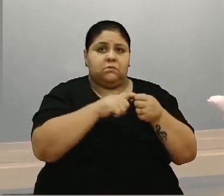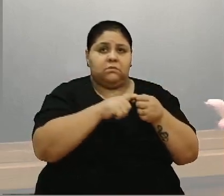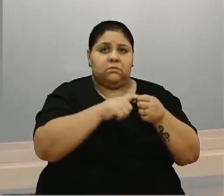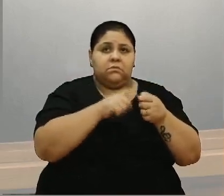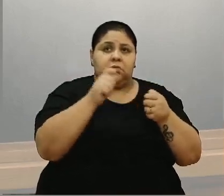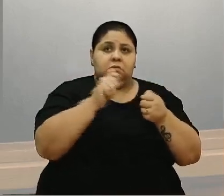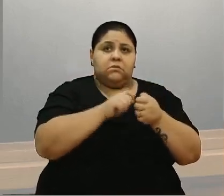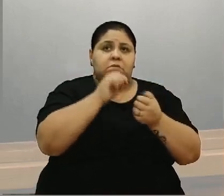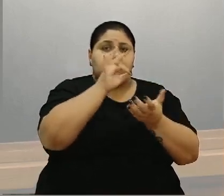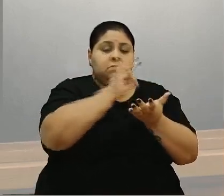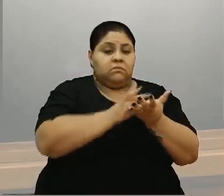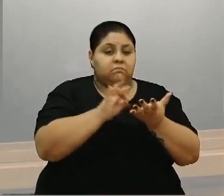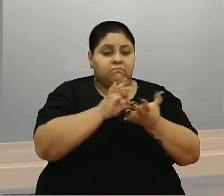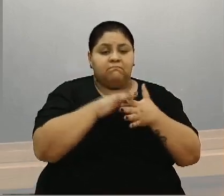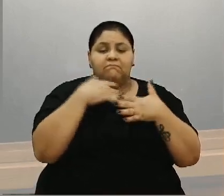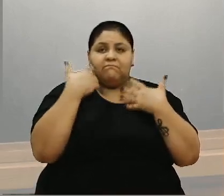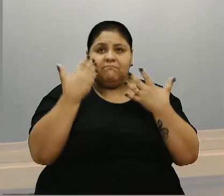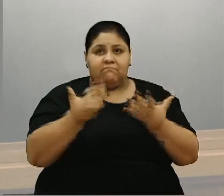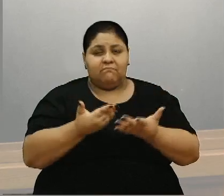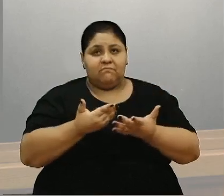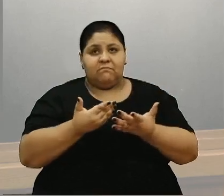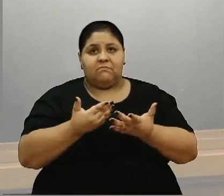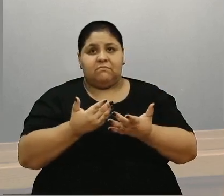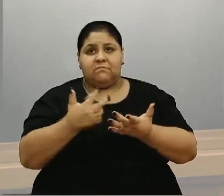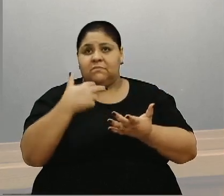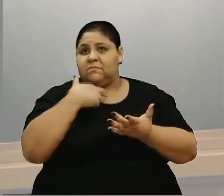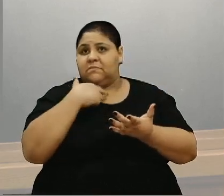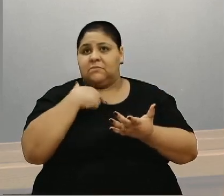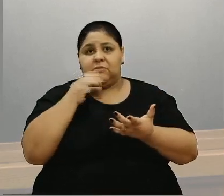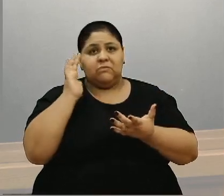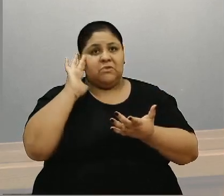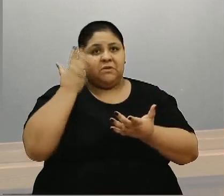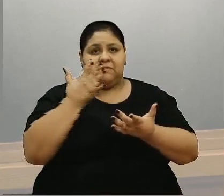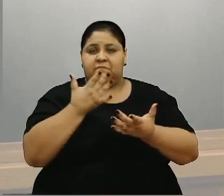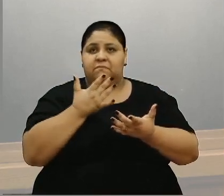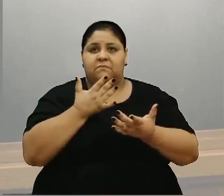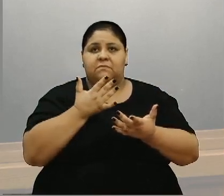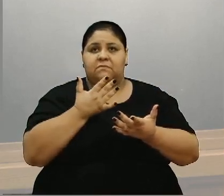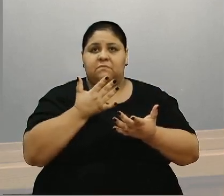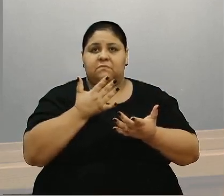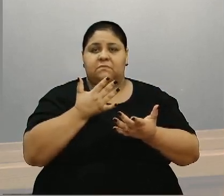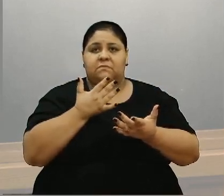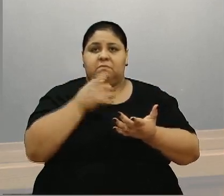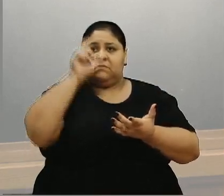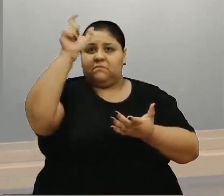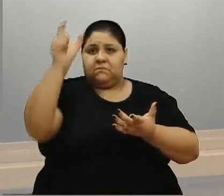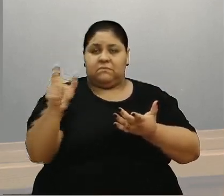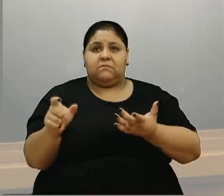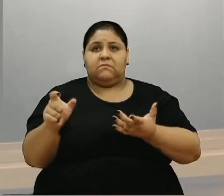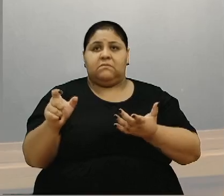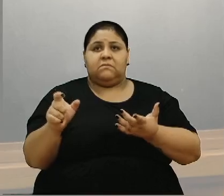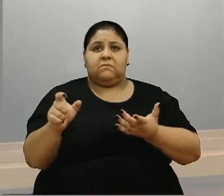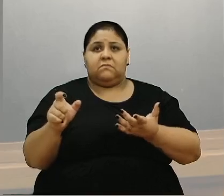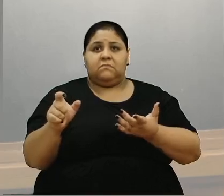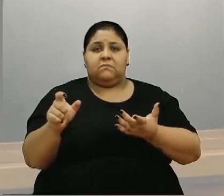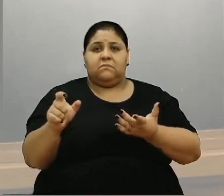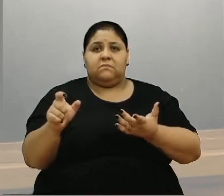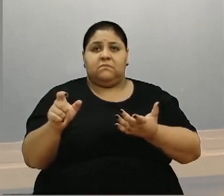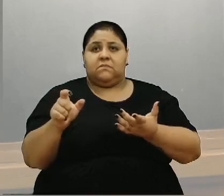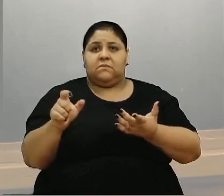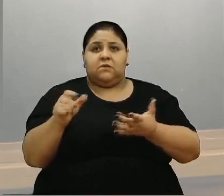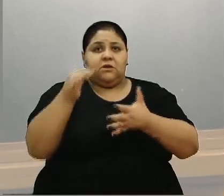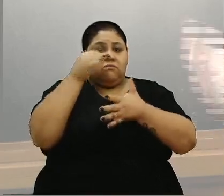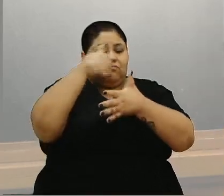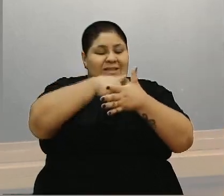feito o cadastro. Então, isto não pode acontecer. Não pode acontecer que pessoas que não entrariam no critério, que